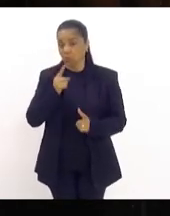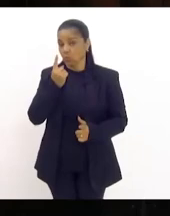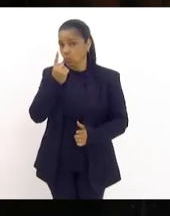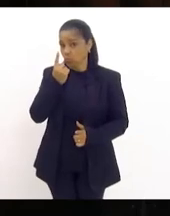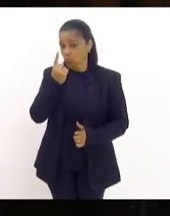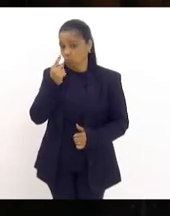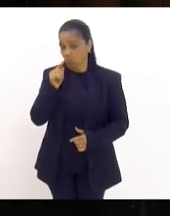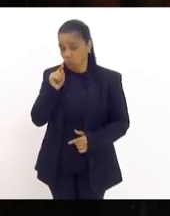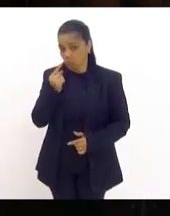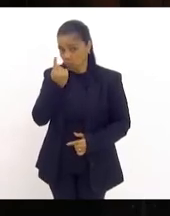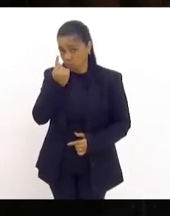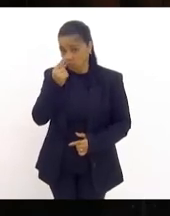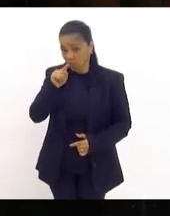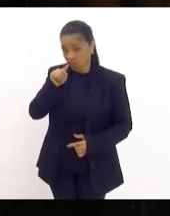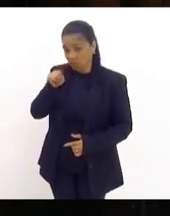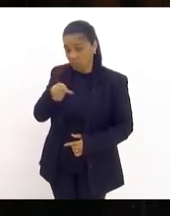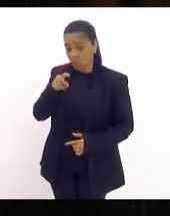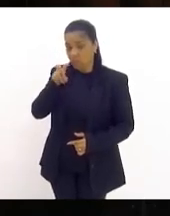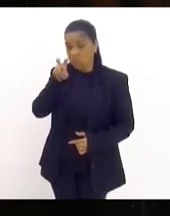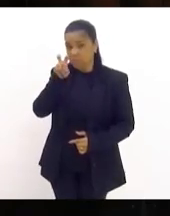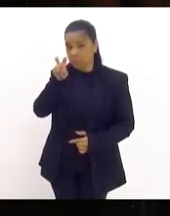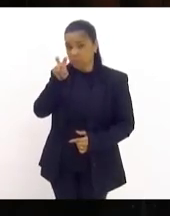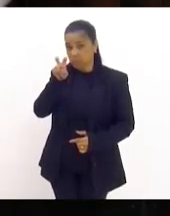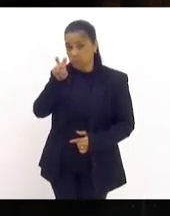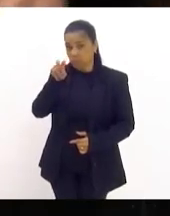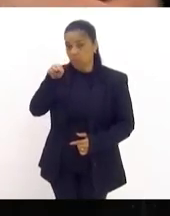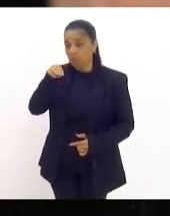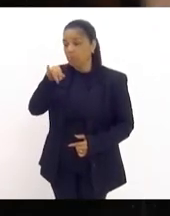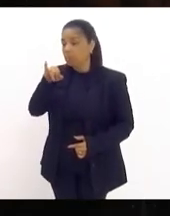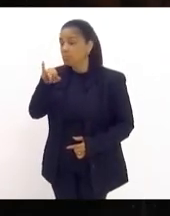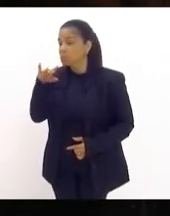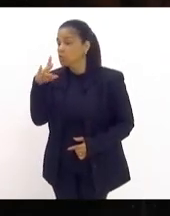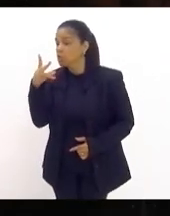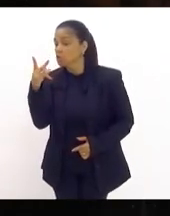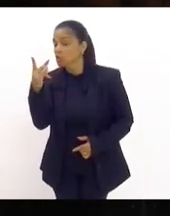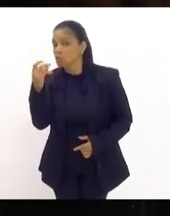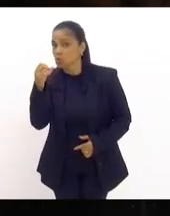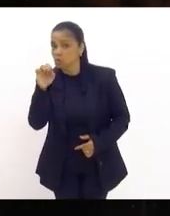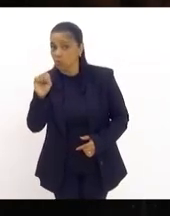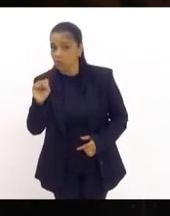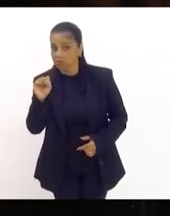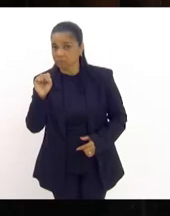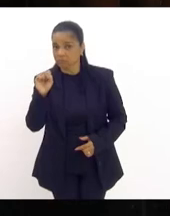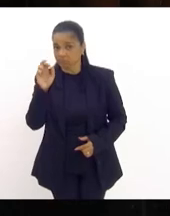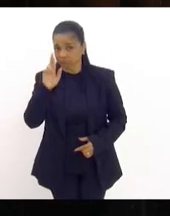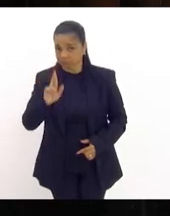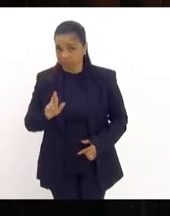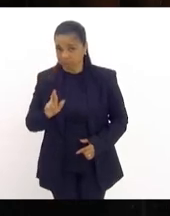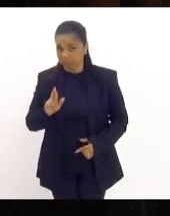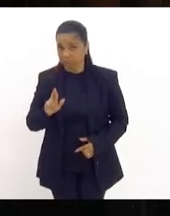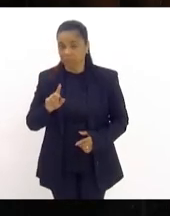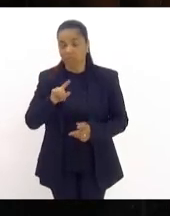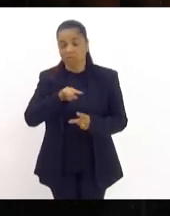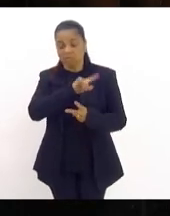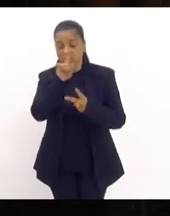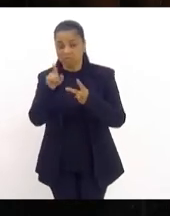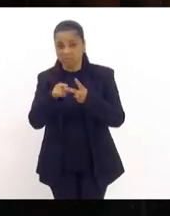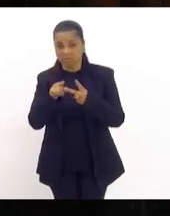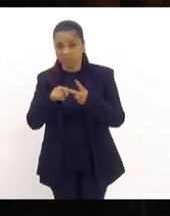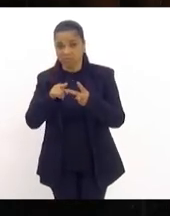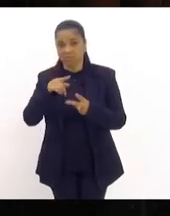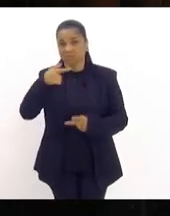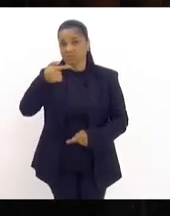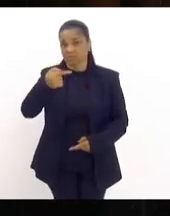de reais. Enquanto a dívida da 76 Oil chega